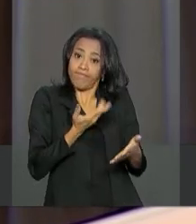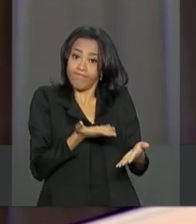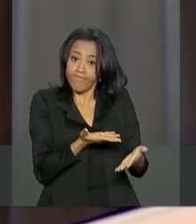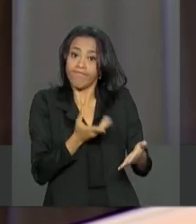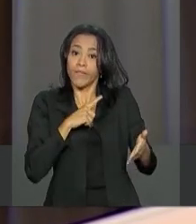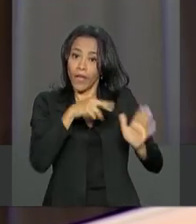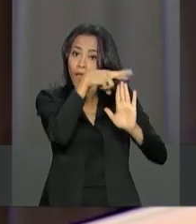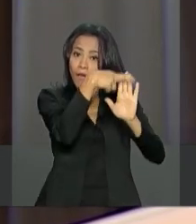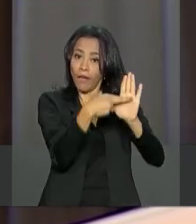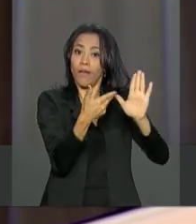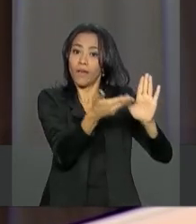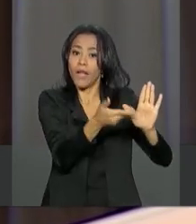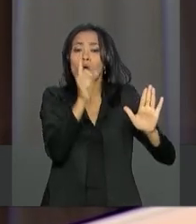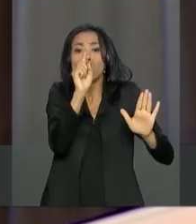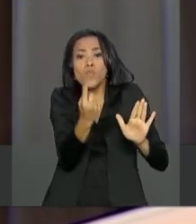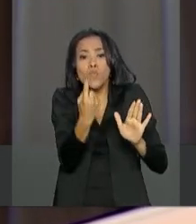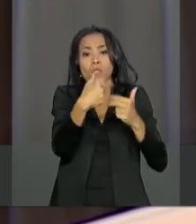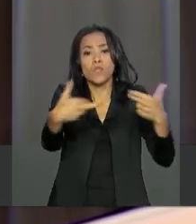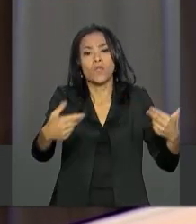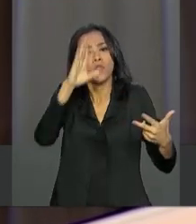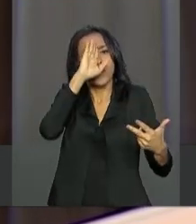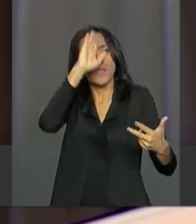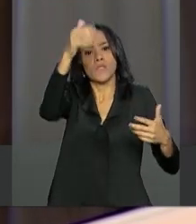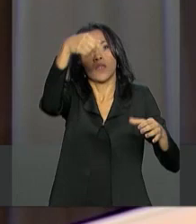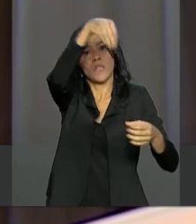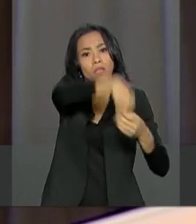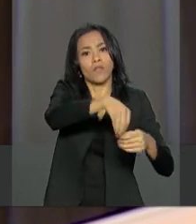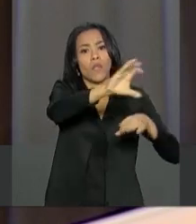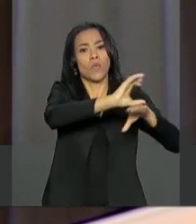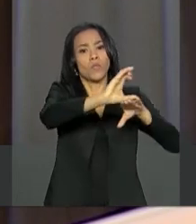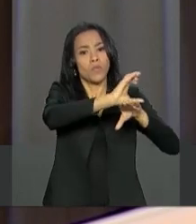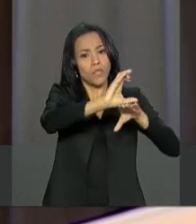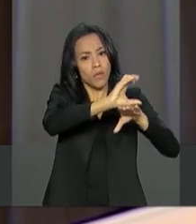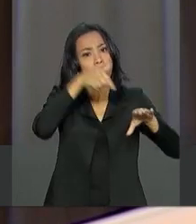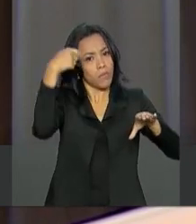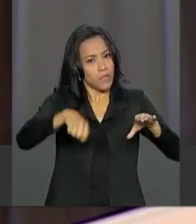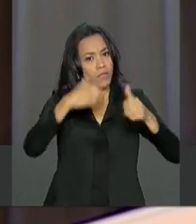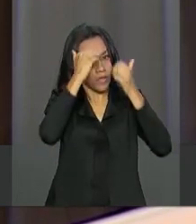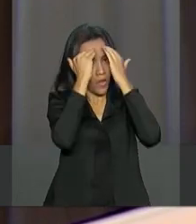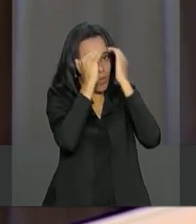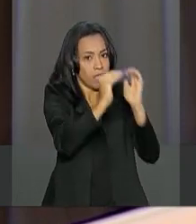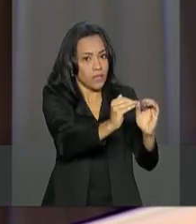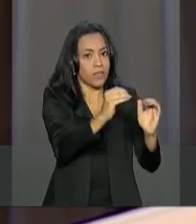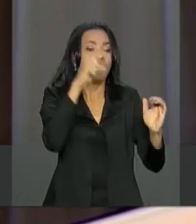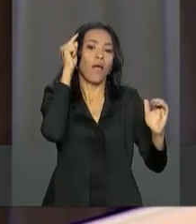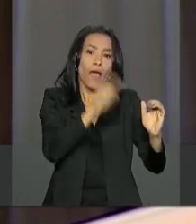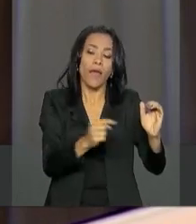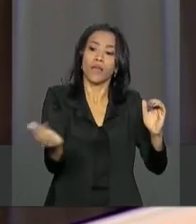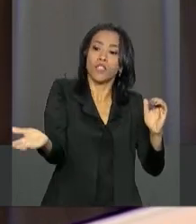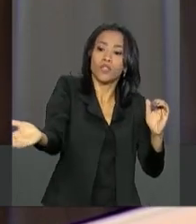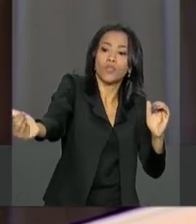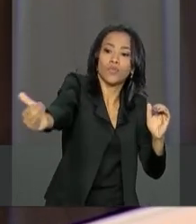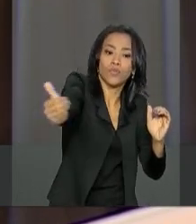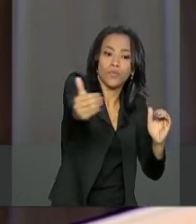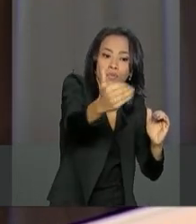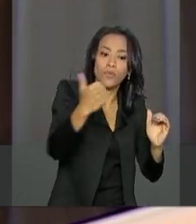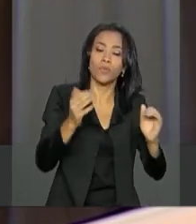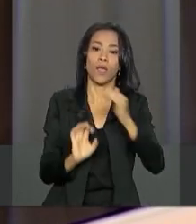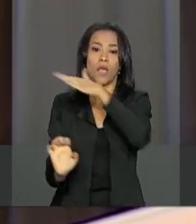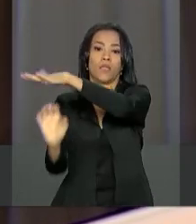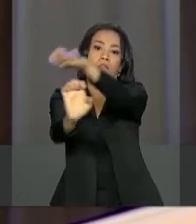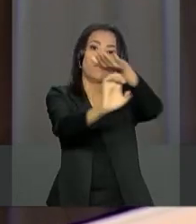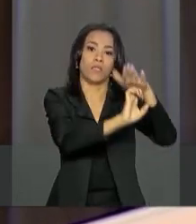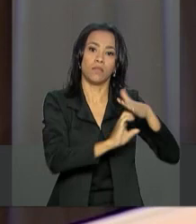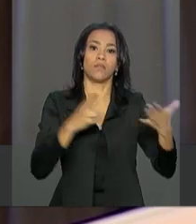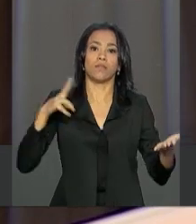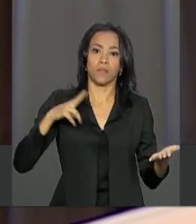Um dos efeitos fundamentais da Constituição, desde que obedecida, é anexar, é juntar os dois setores produtivos do